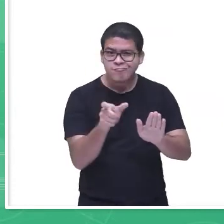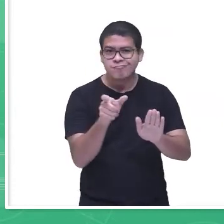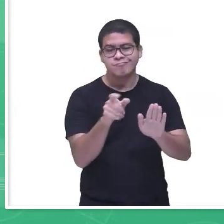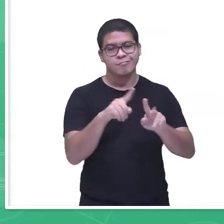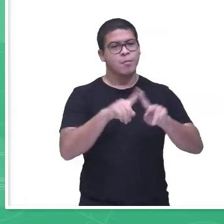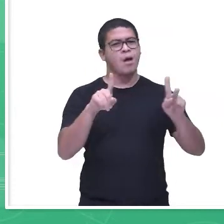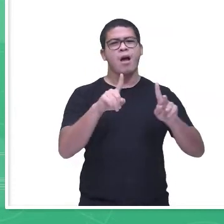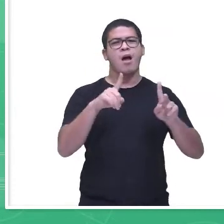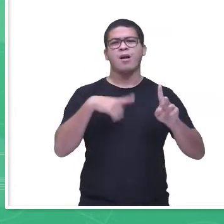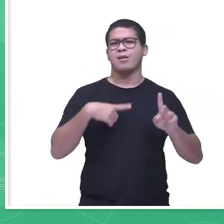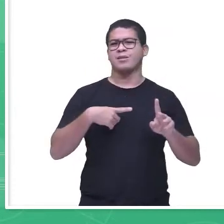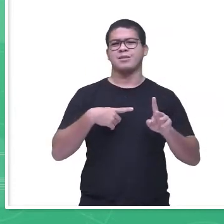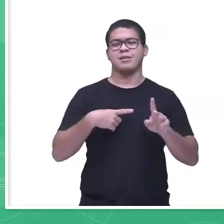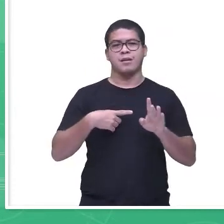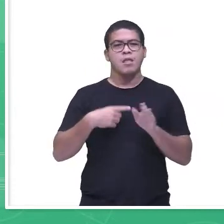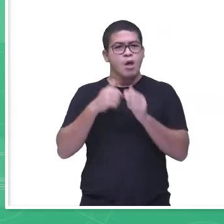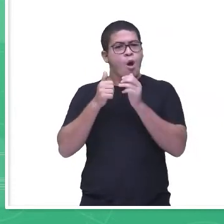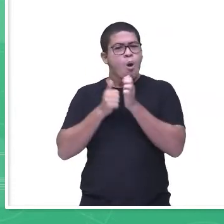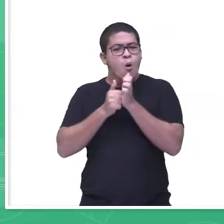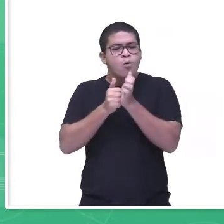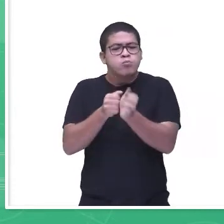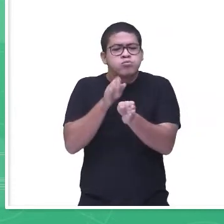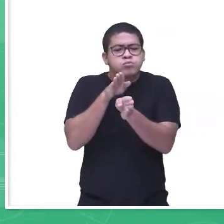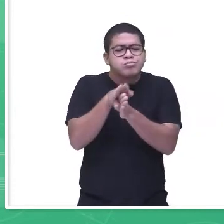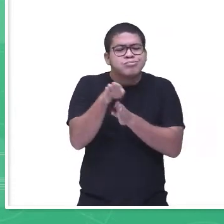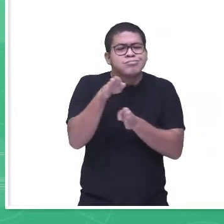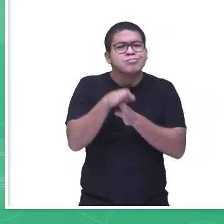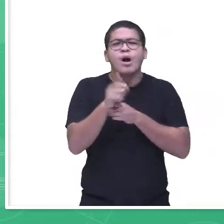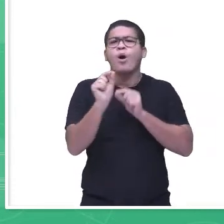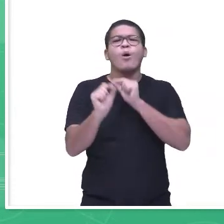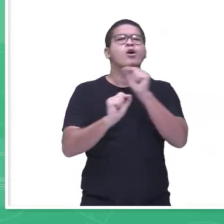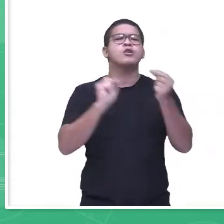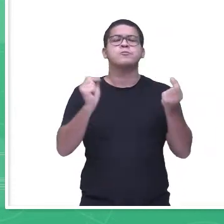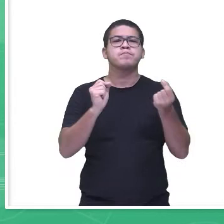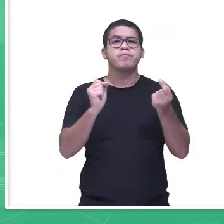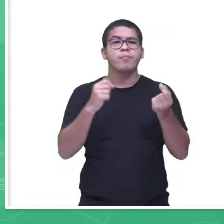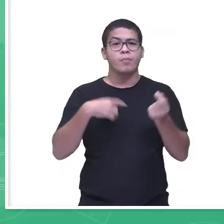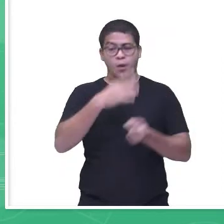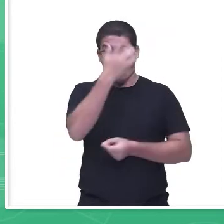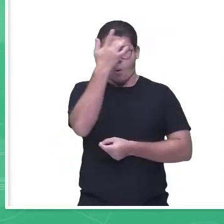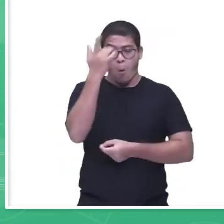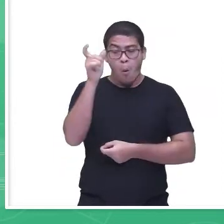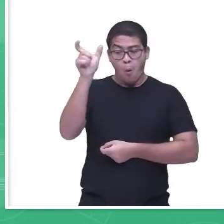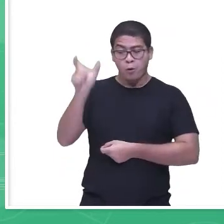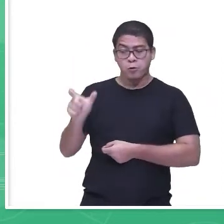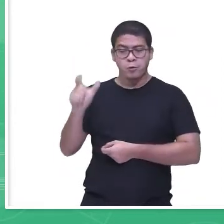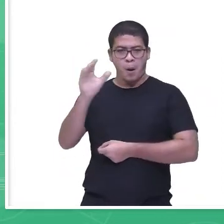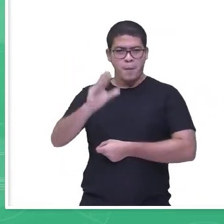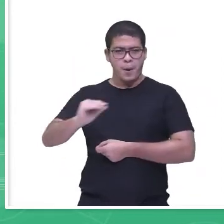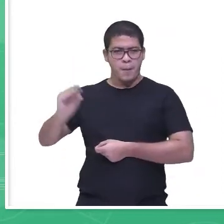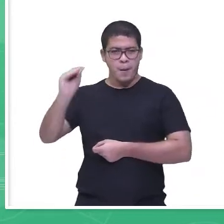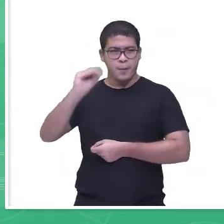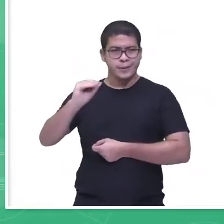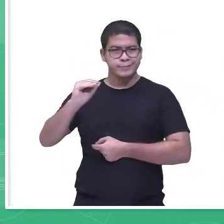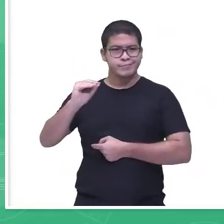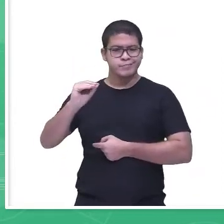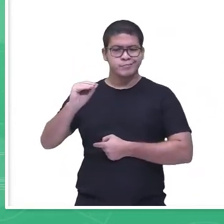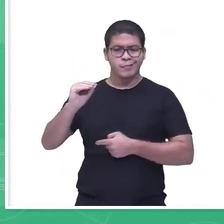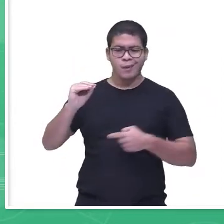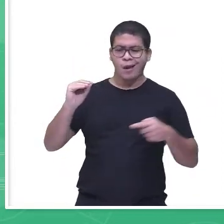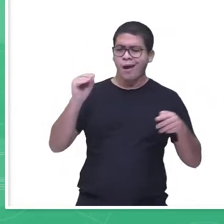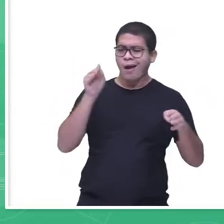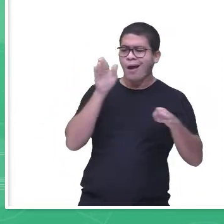Ele guiava a conversa de modo que o interlocutor, quem o questionasse,